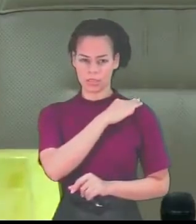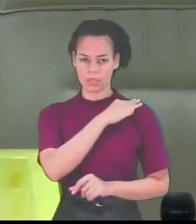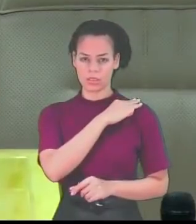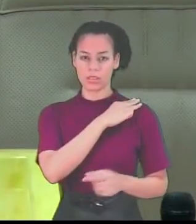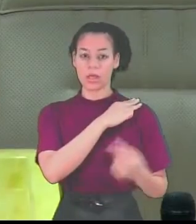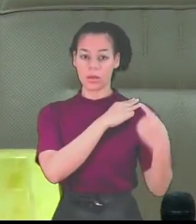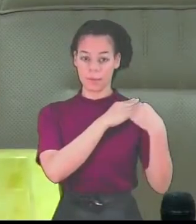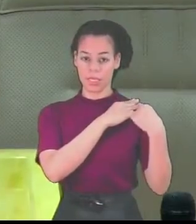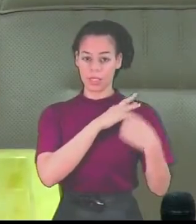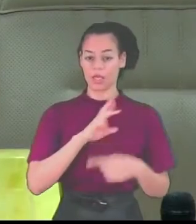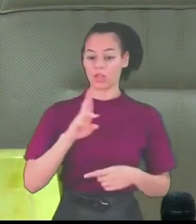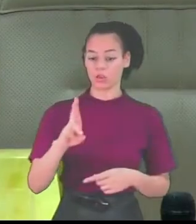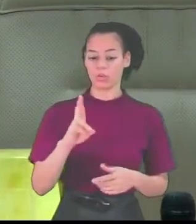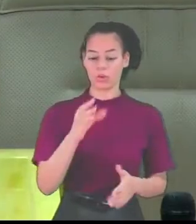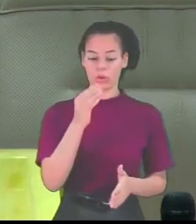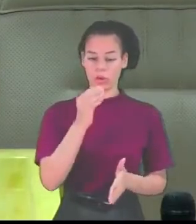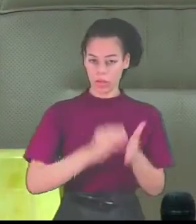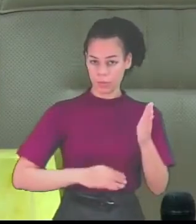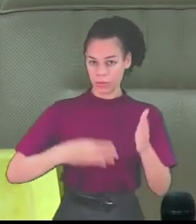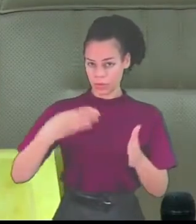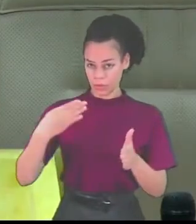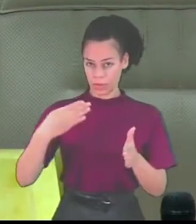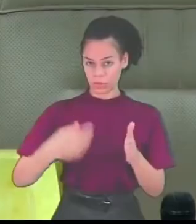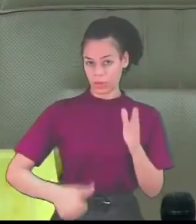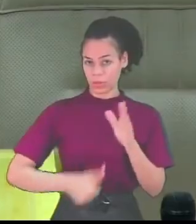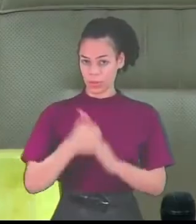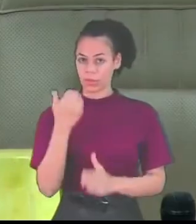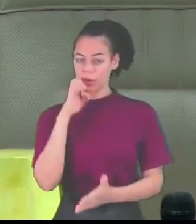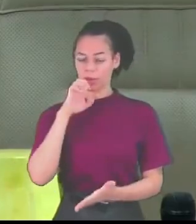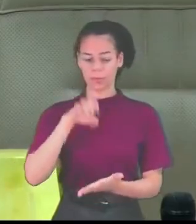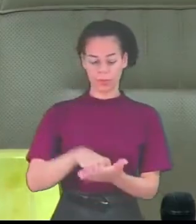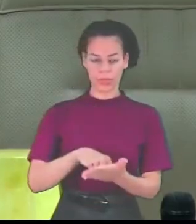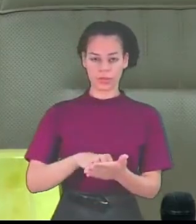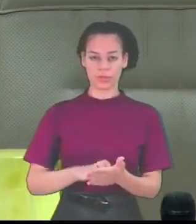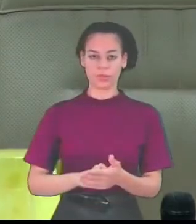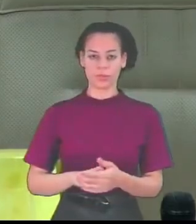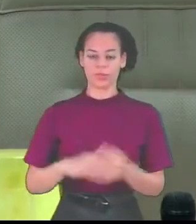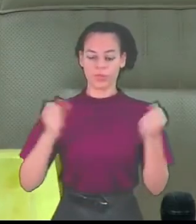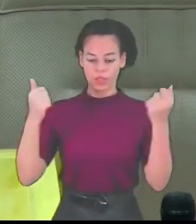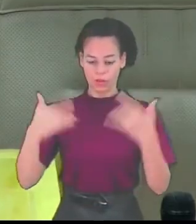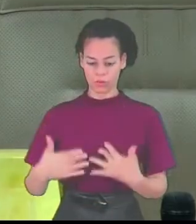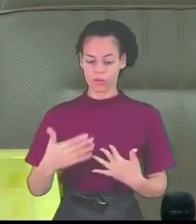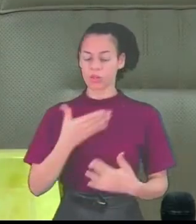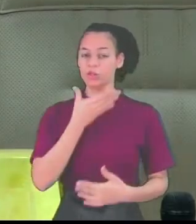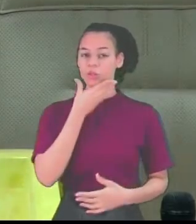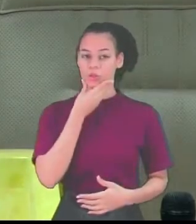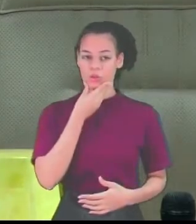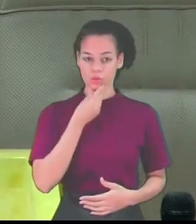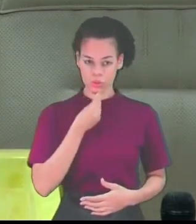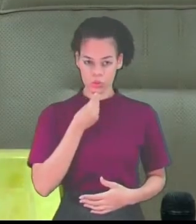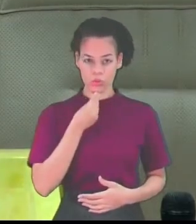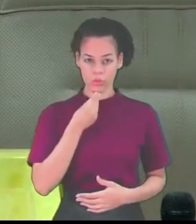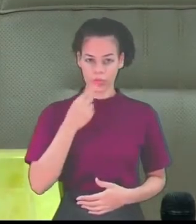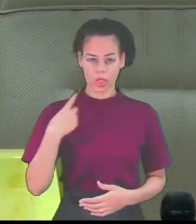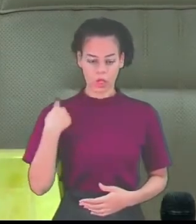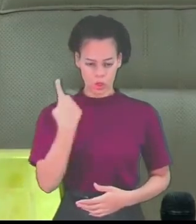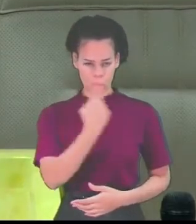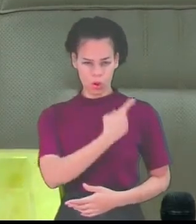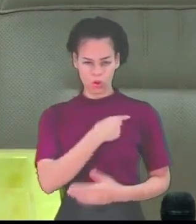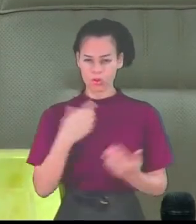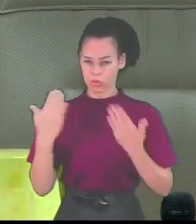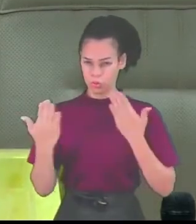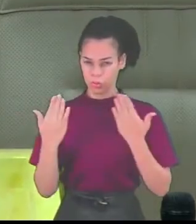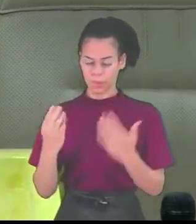no capítulo 4 na primeira pistola e ele disse que os homens nos considerem como ministros de